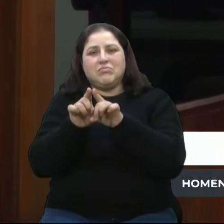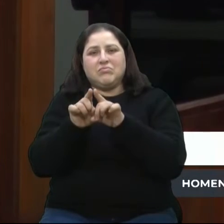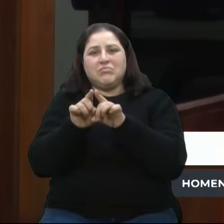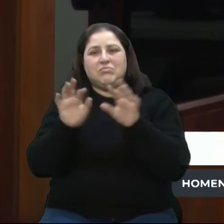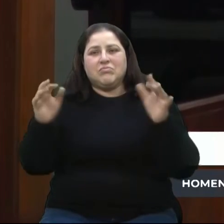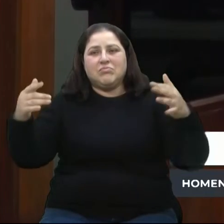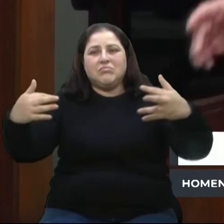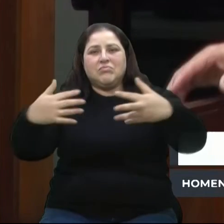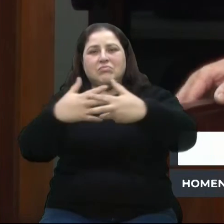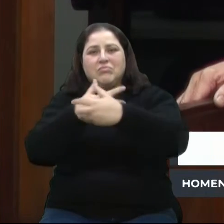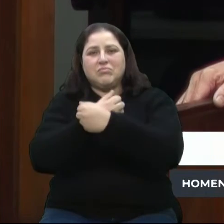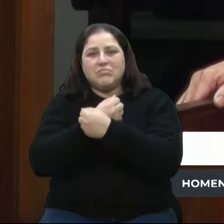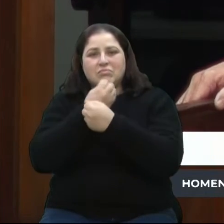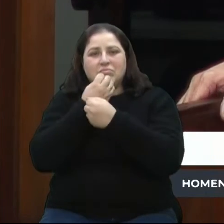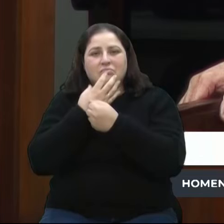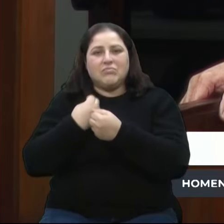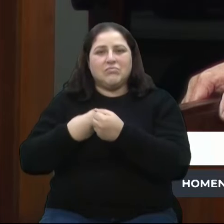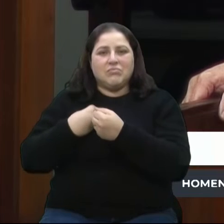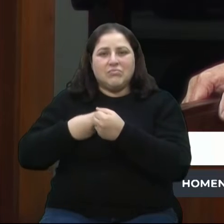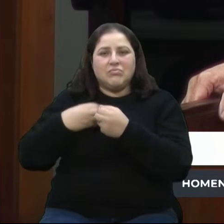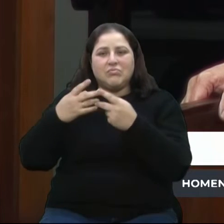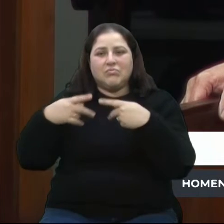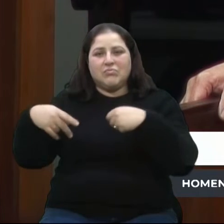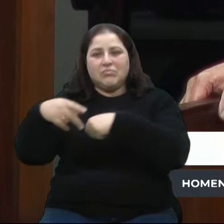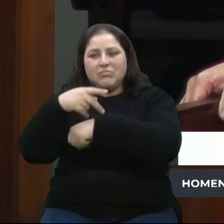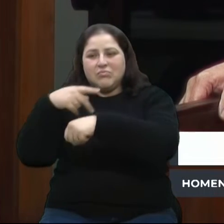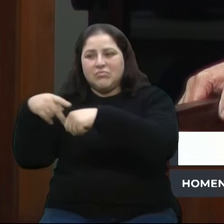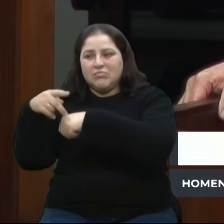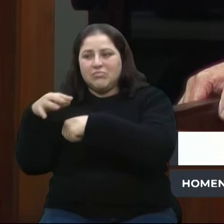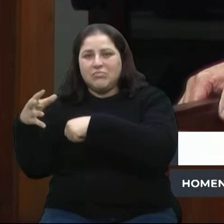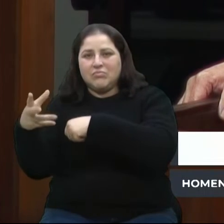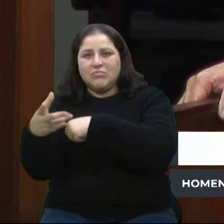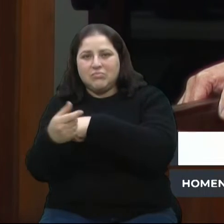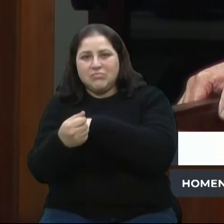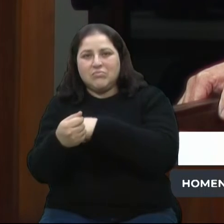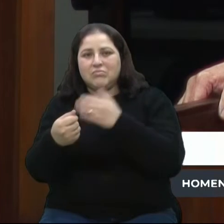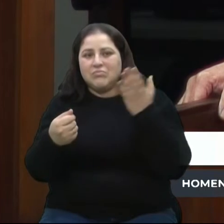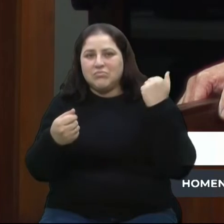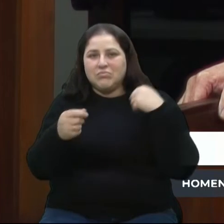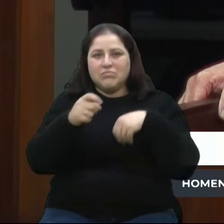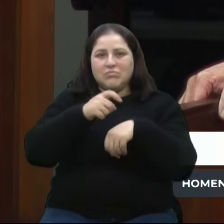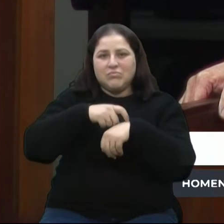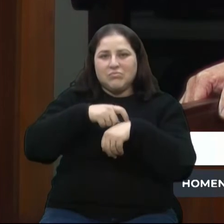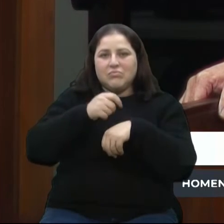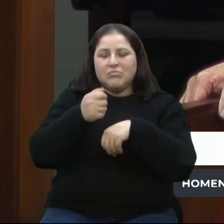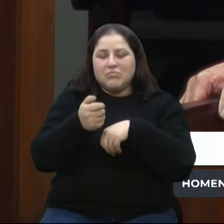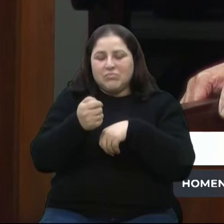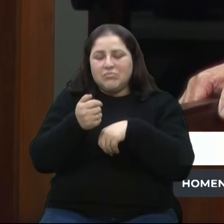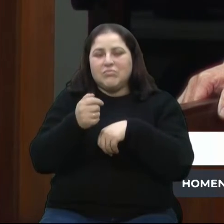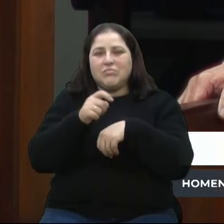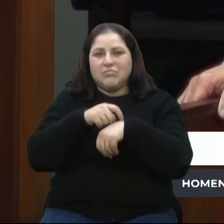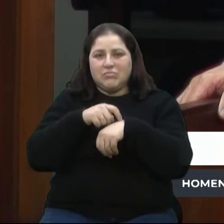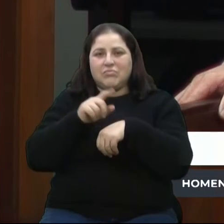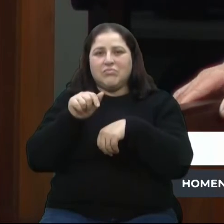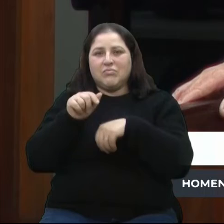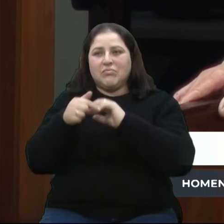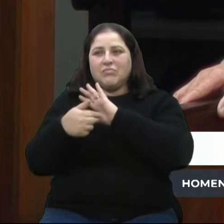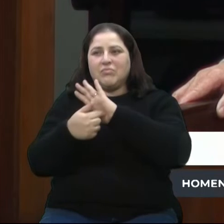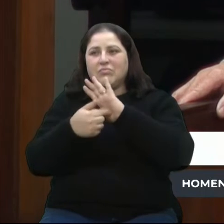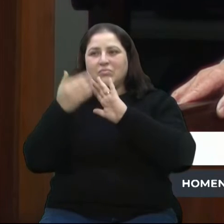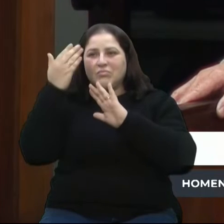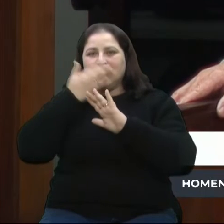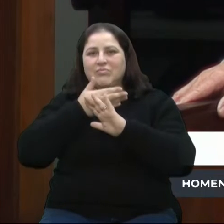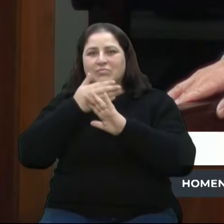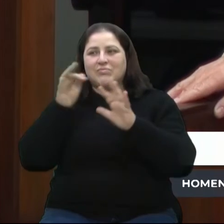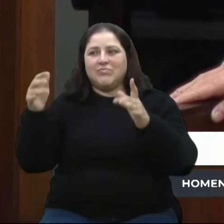receber e bem conviver com todos os povos, e que foi agora demonstrado recentemente na Surdo-Olimpíadas. Parabéns ao